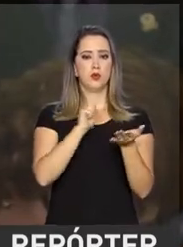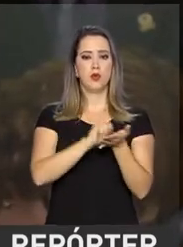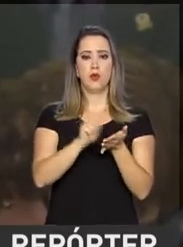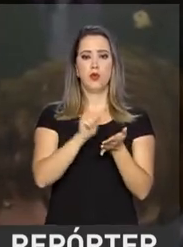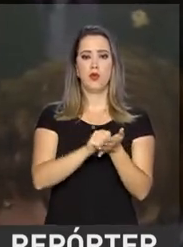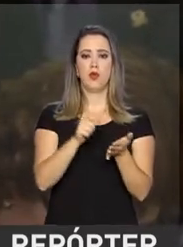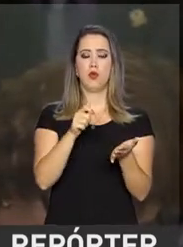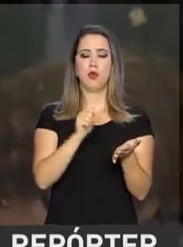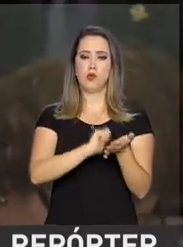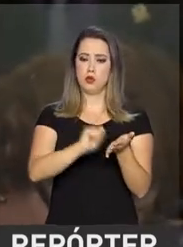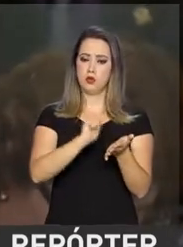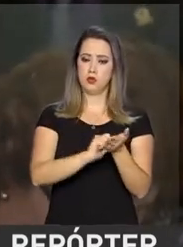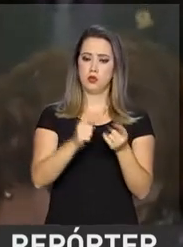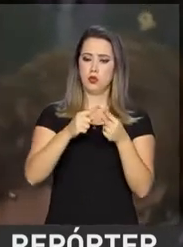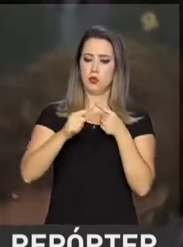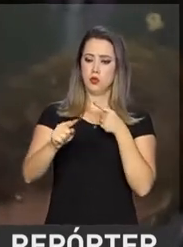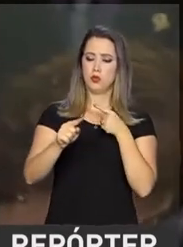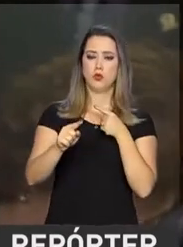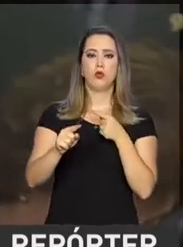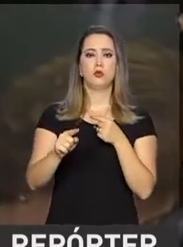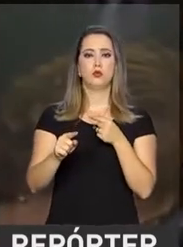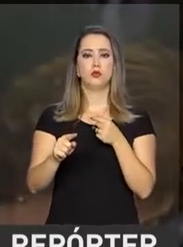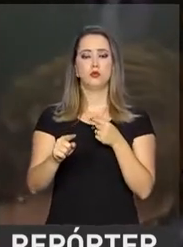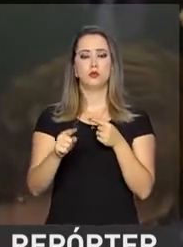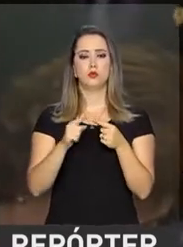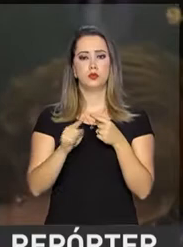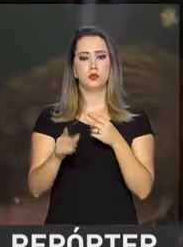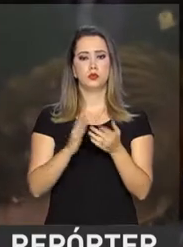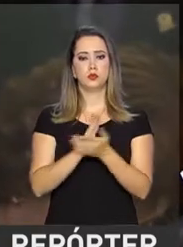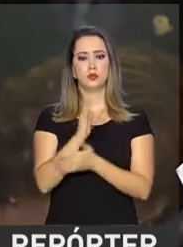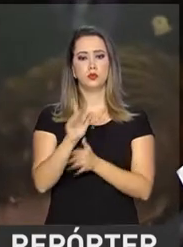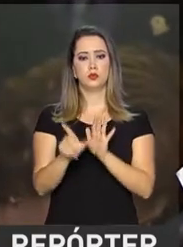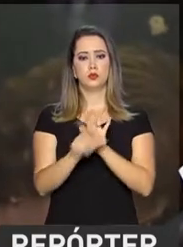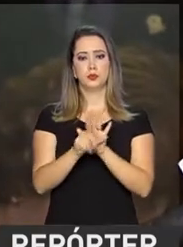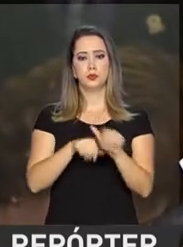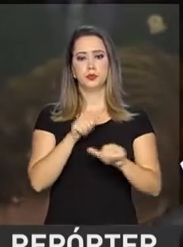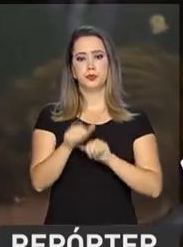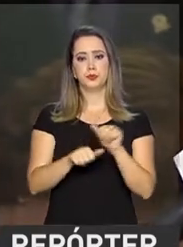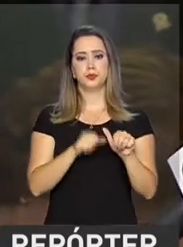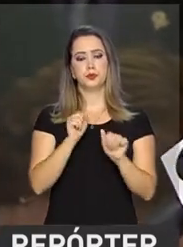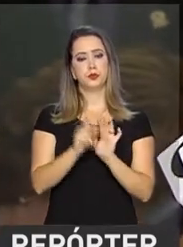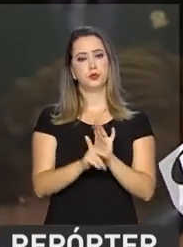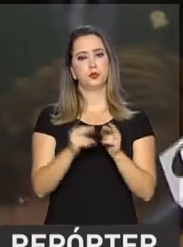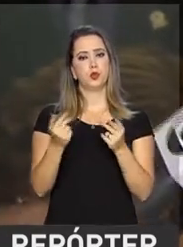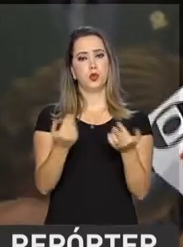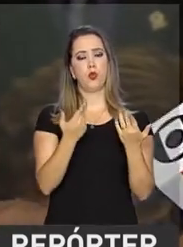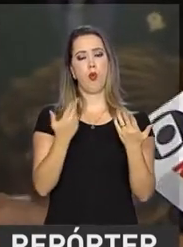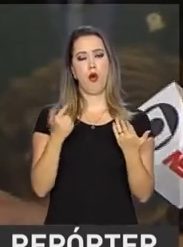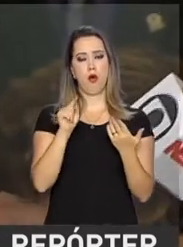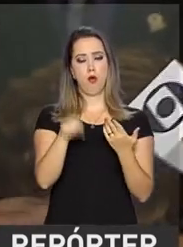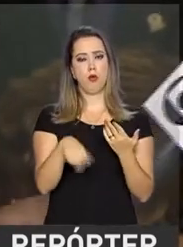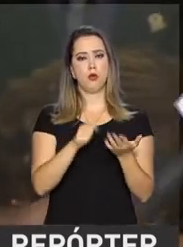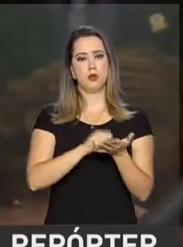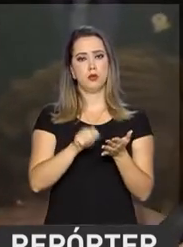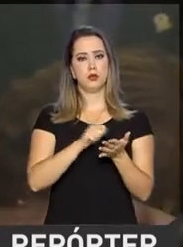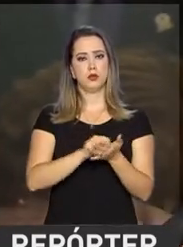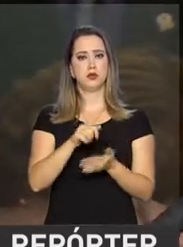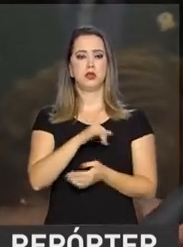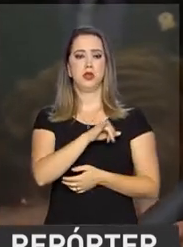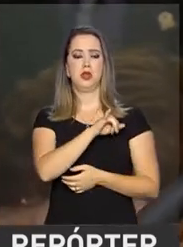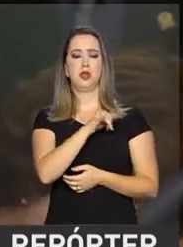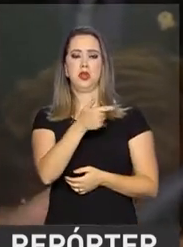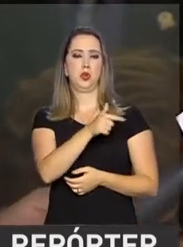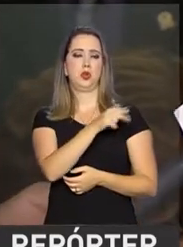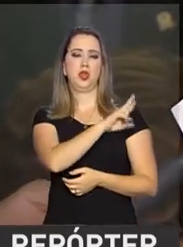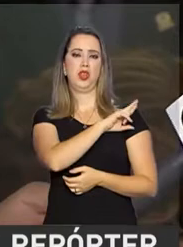atestado segundo ser contra a aprovação da reforma da previdência é quase que assinar um atestado de irresponsabilidade